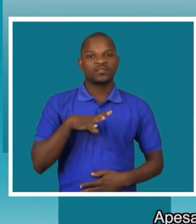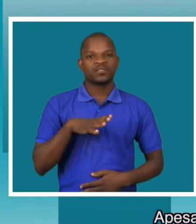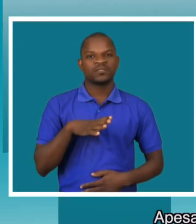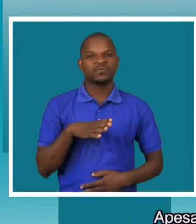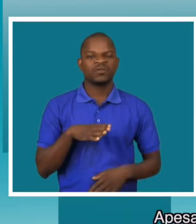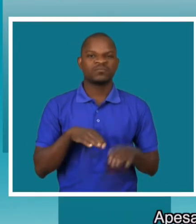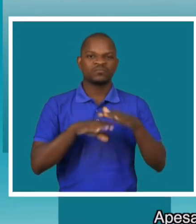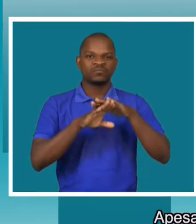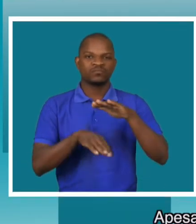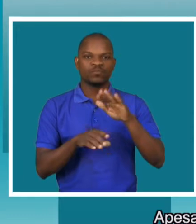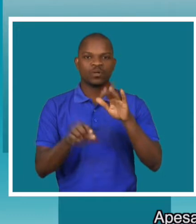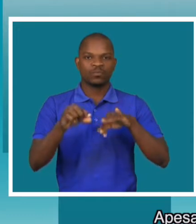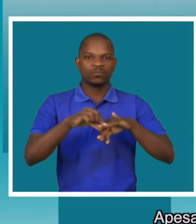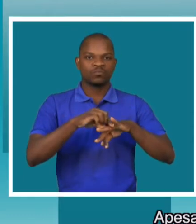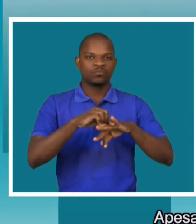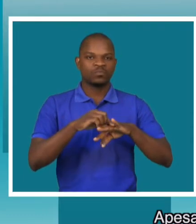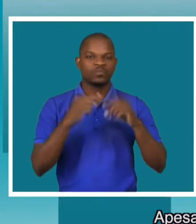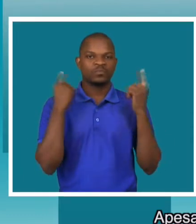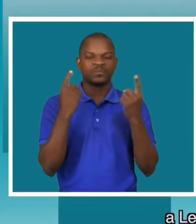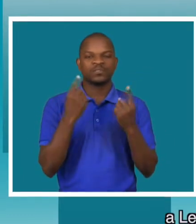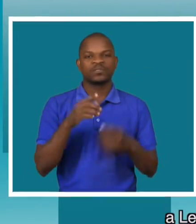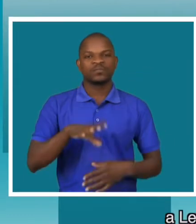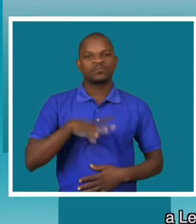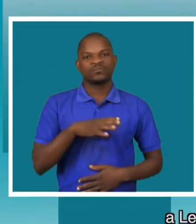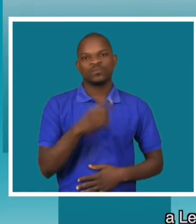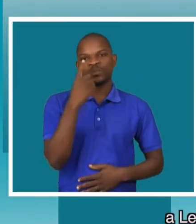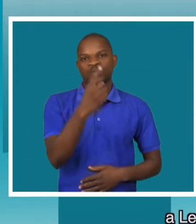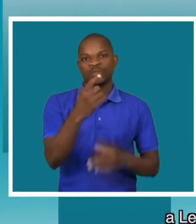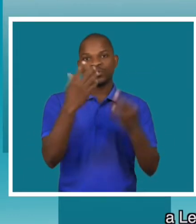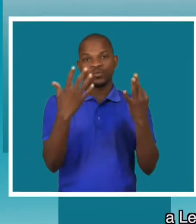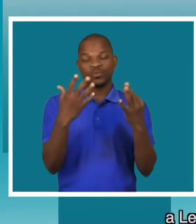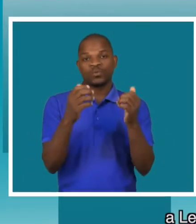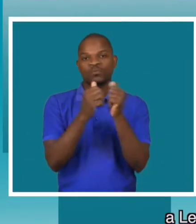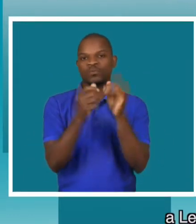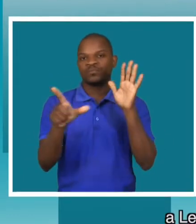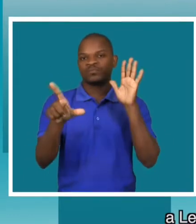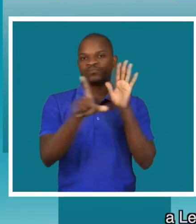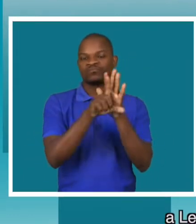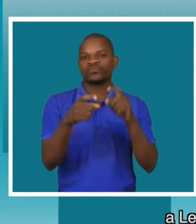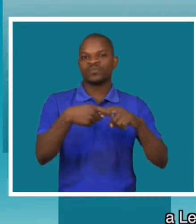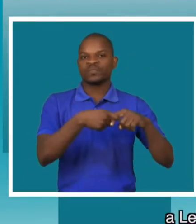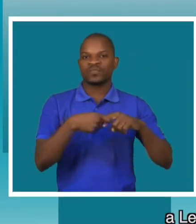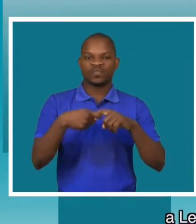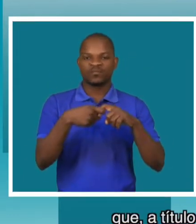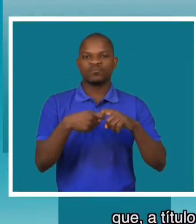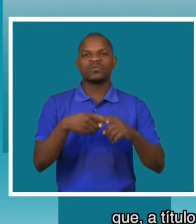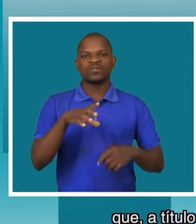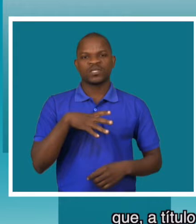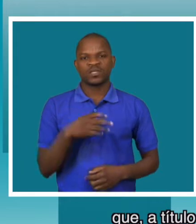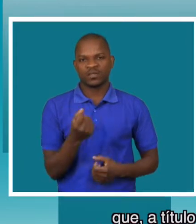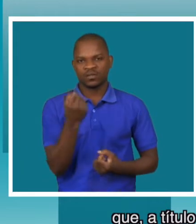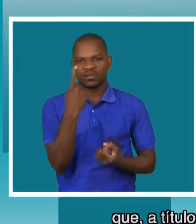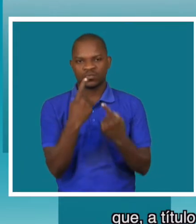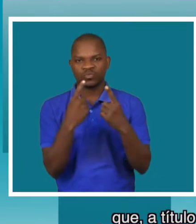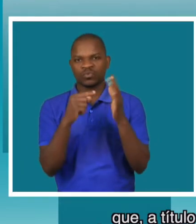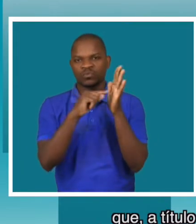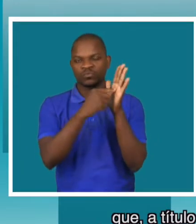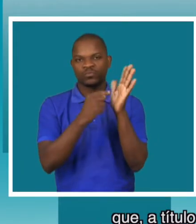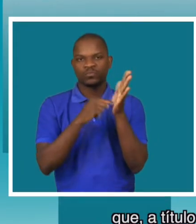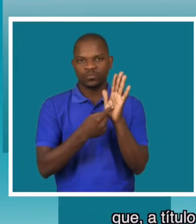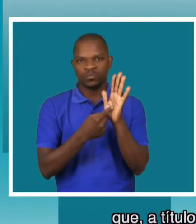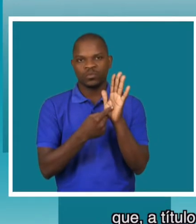para casar em Moçambique ser de 18 anos, a lei da família estabelece no número 2 do seu artigo 30, que a título é excepcional e quando